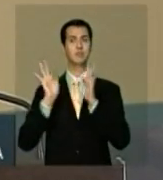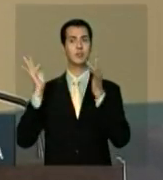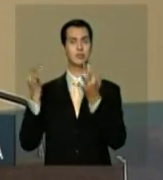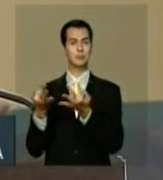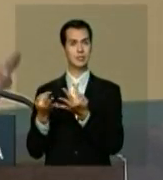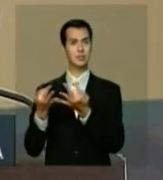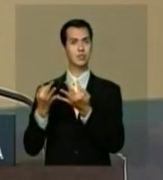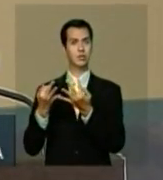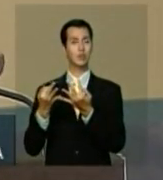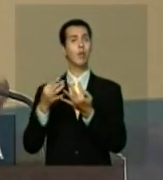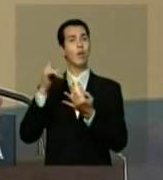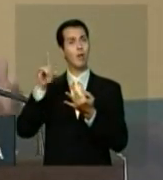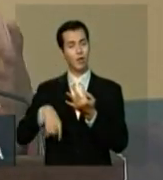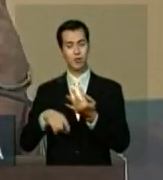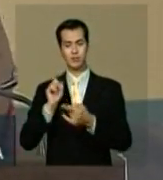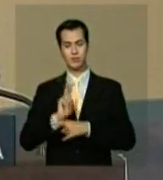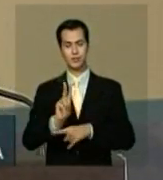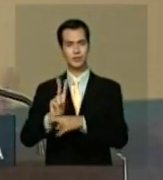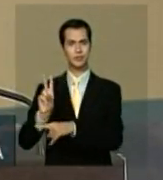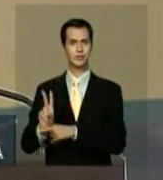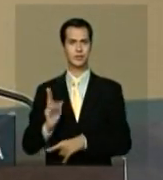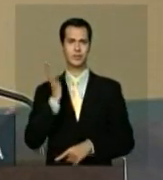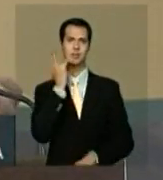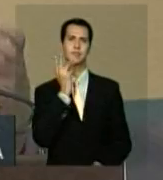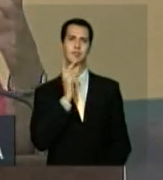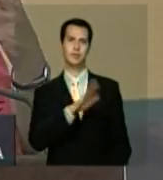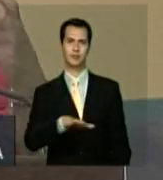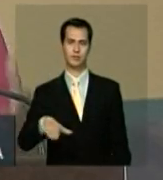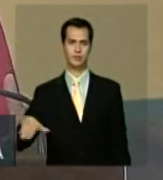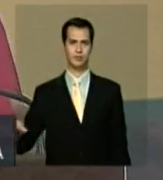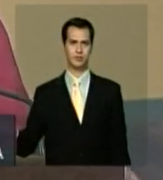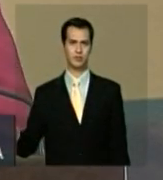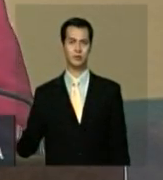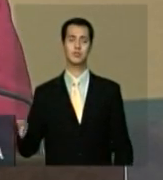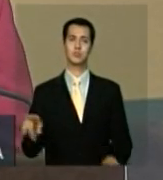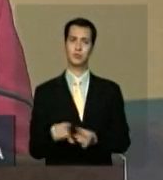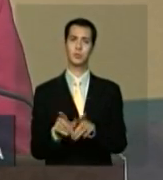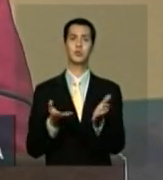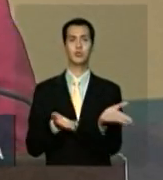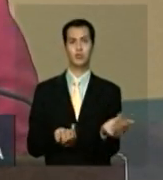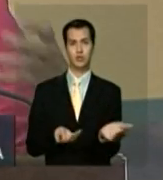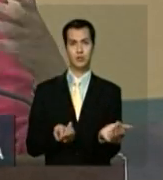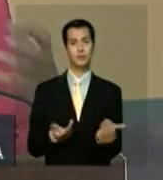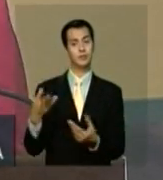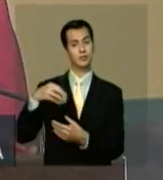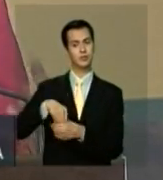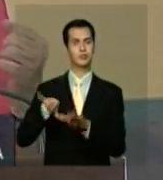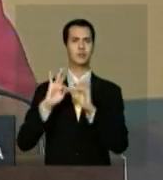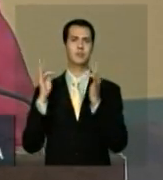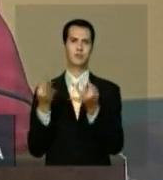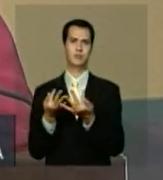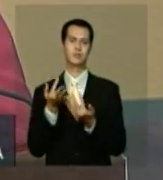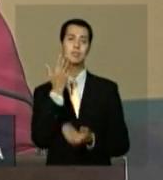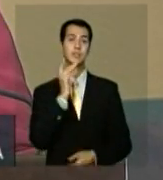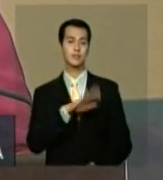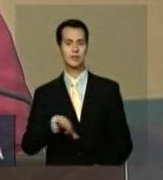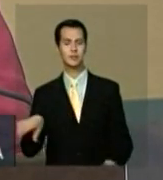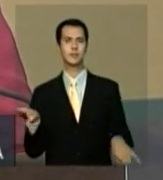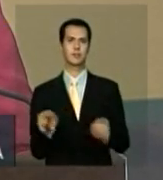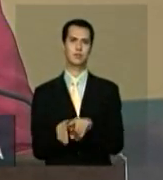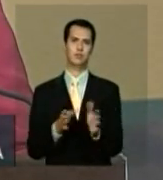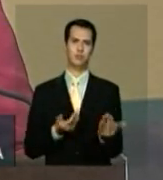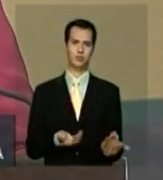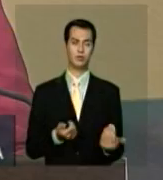proteção de pequenos e jovens de crianças e jovens por